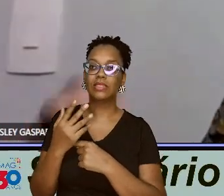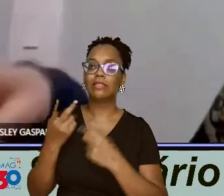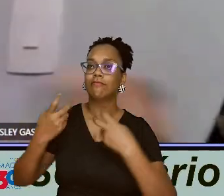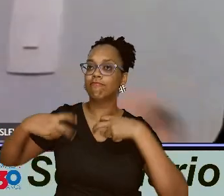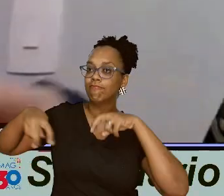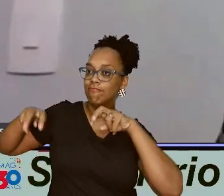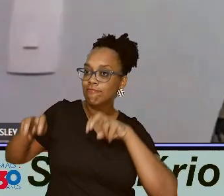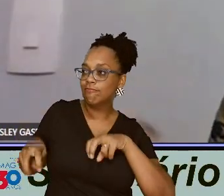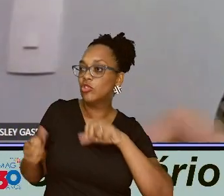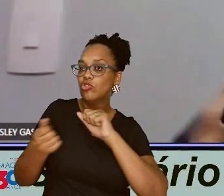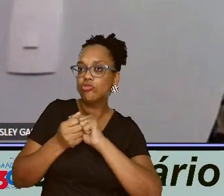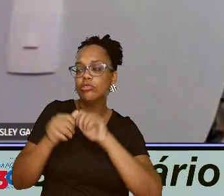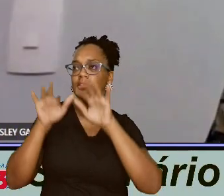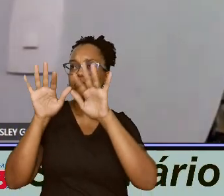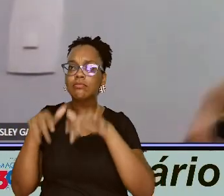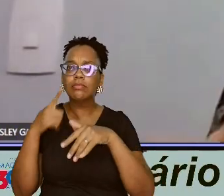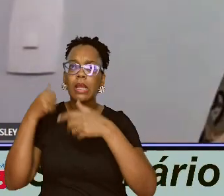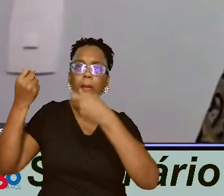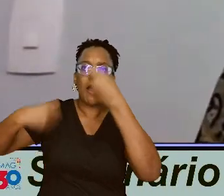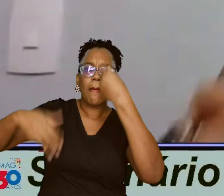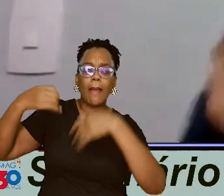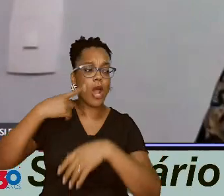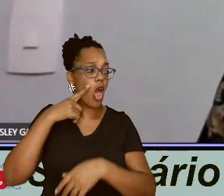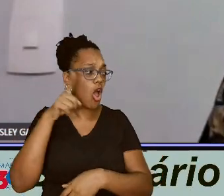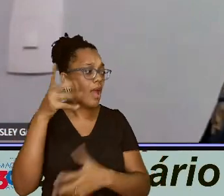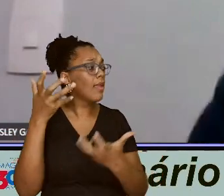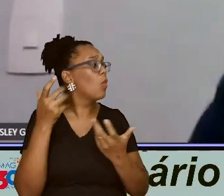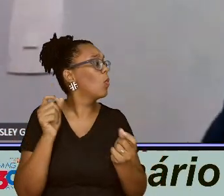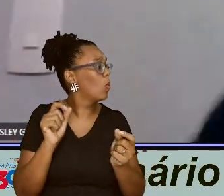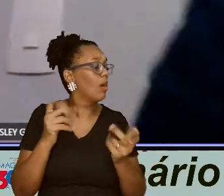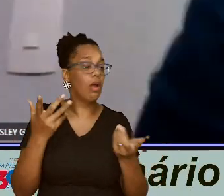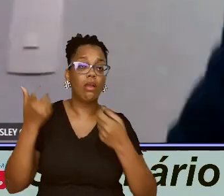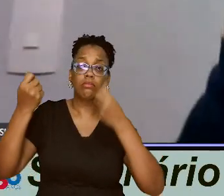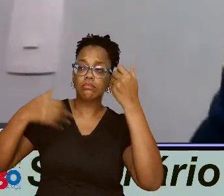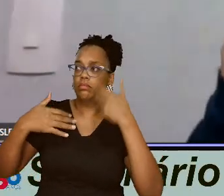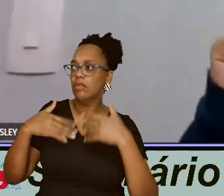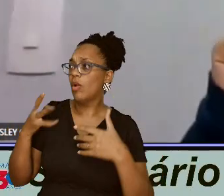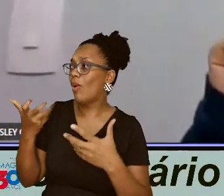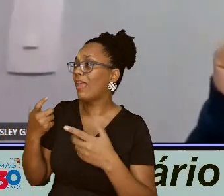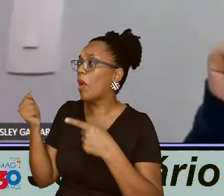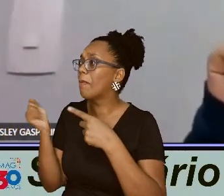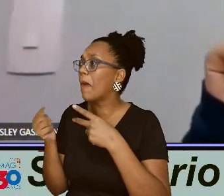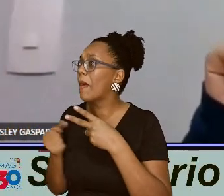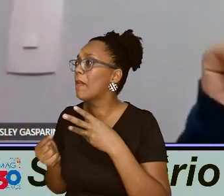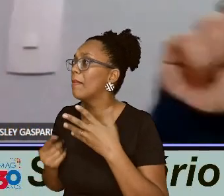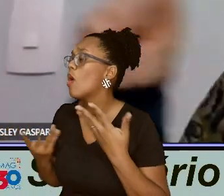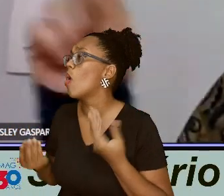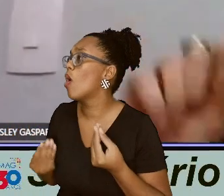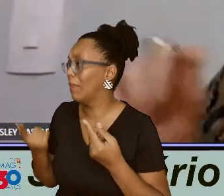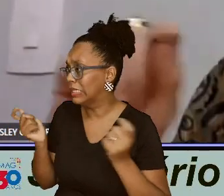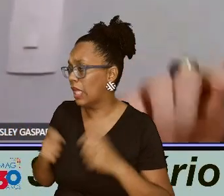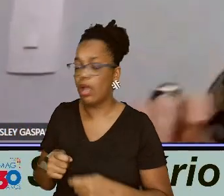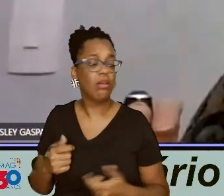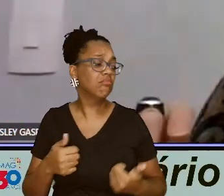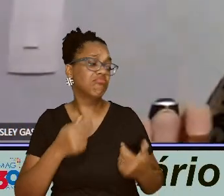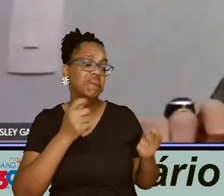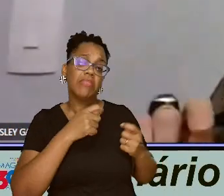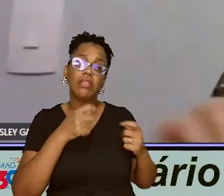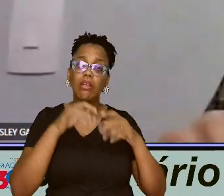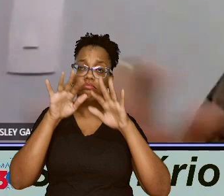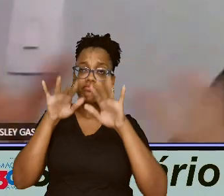nosso lado e foi explicando, ah, o que, que vocês querem? A gente quer isso e isso, tem como? Aí eles